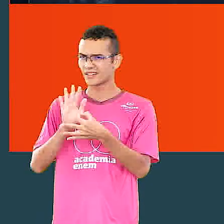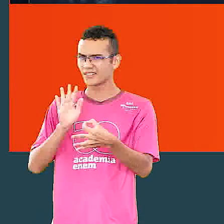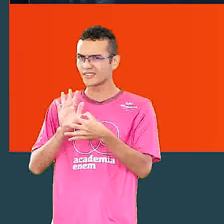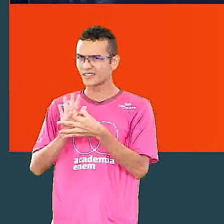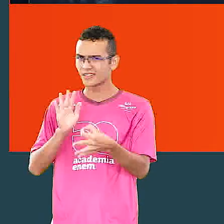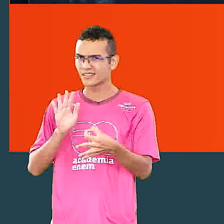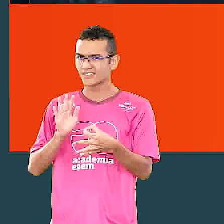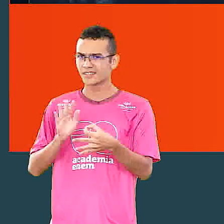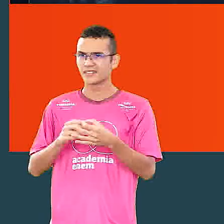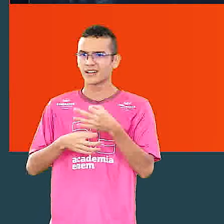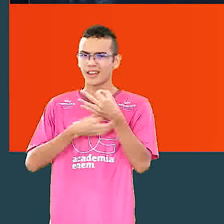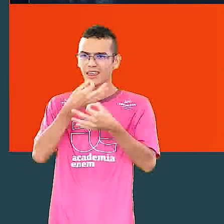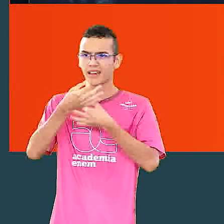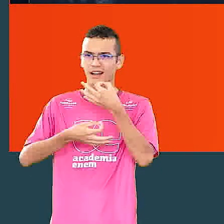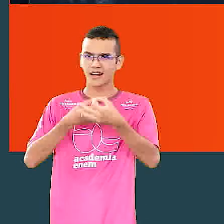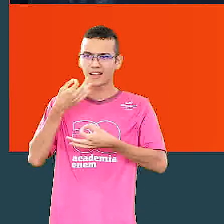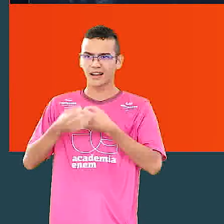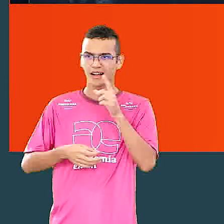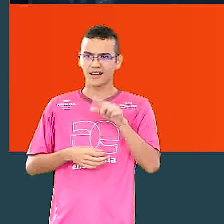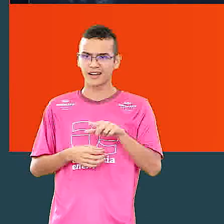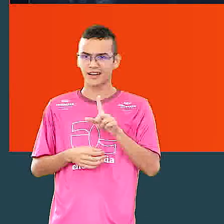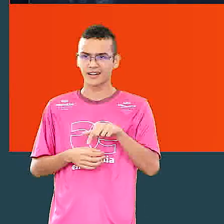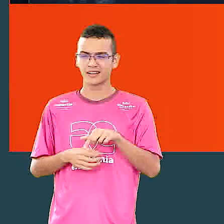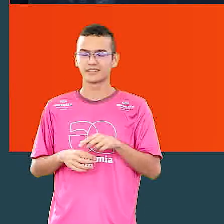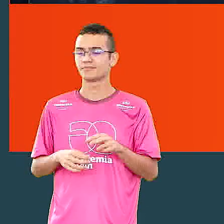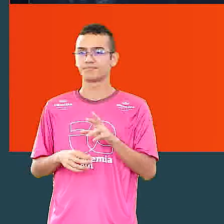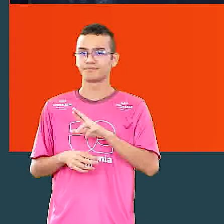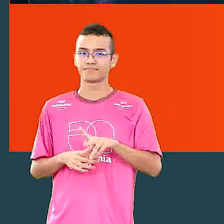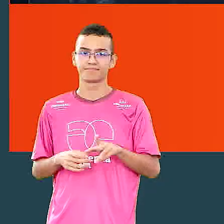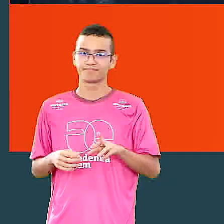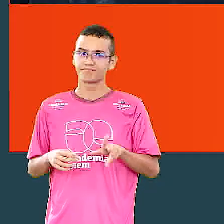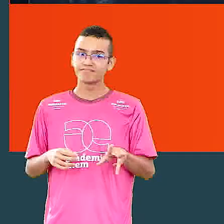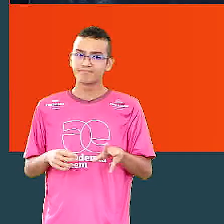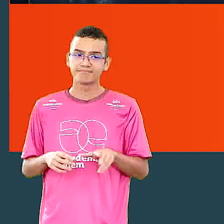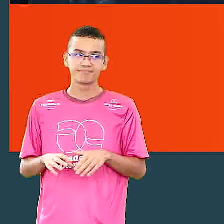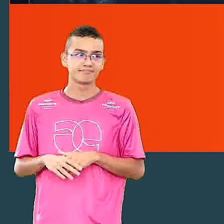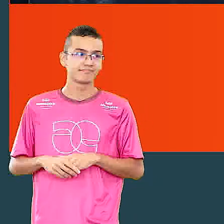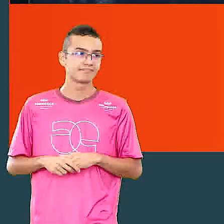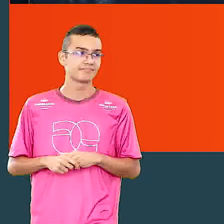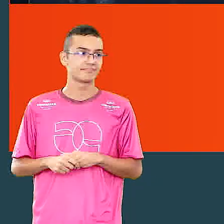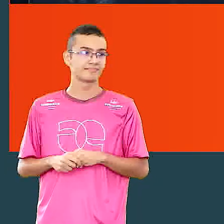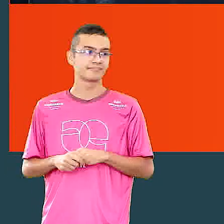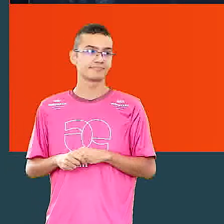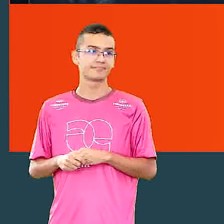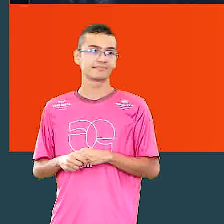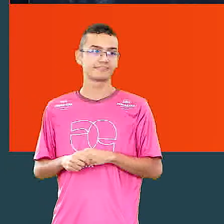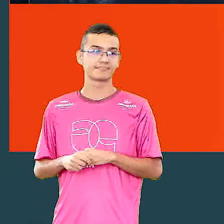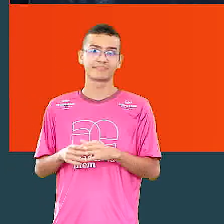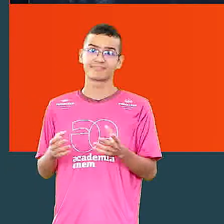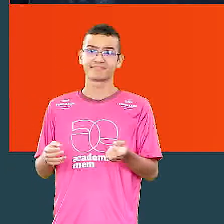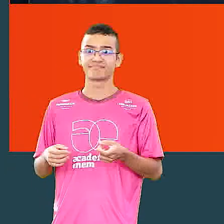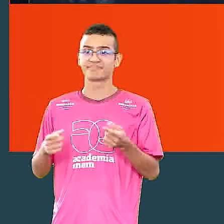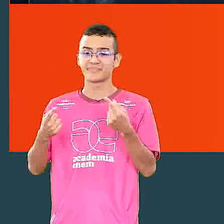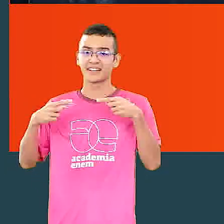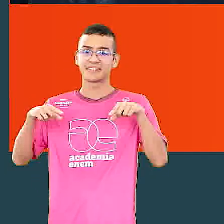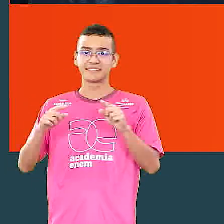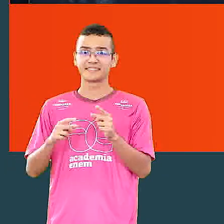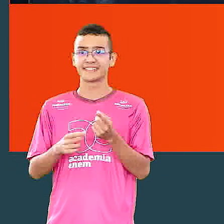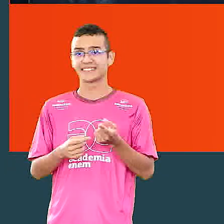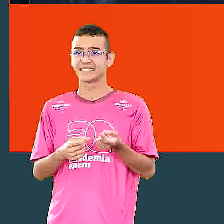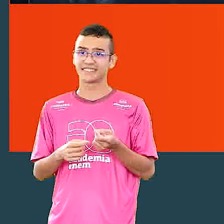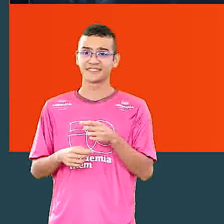com a escravidão nesse território, aliás, com o trabalho forçado nesse território. Ai, porque vocês são ridículos. Ai, porque vocês